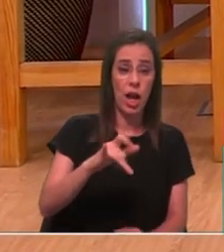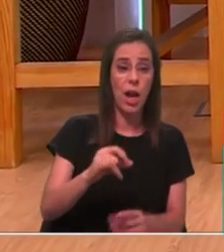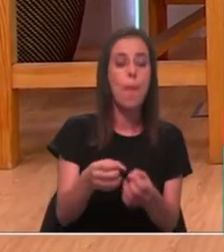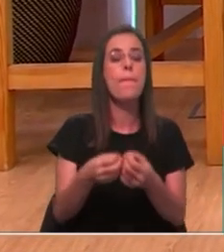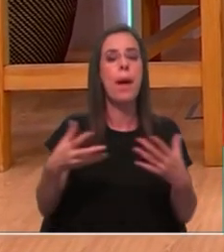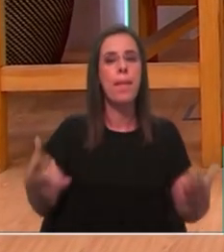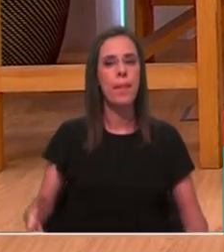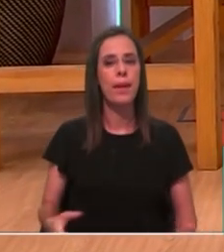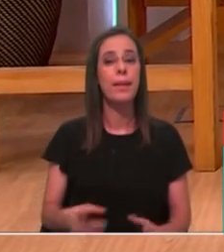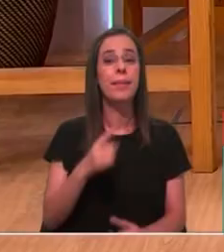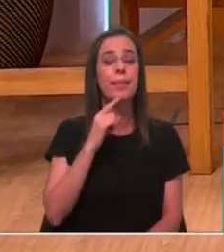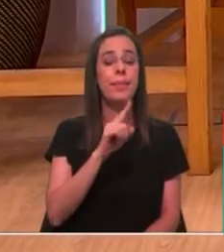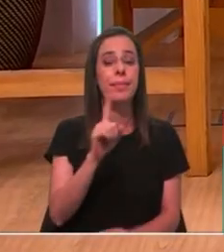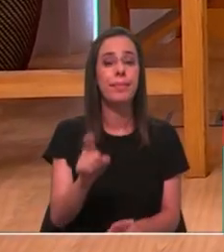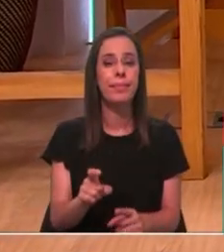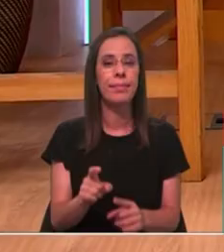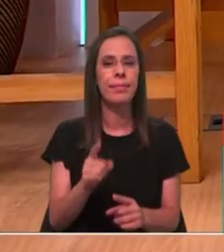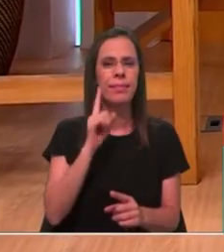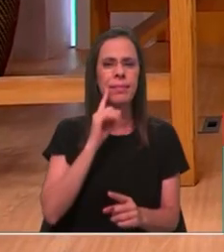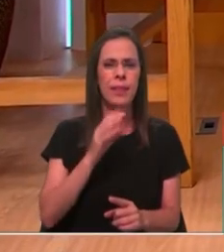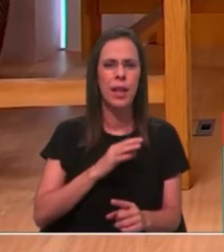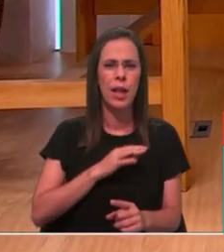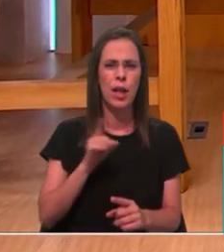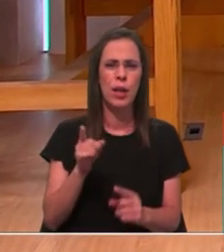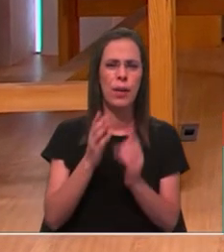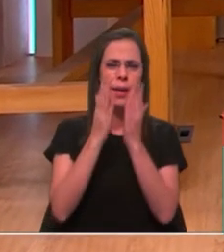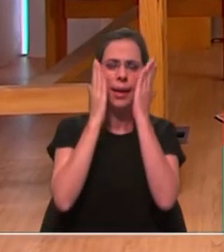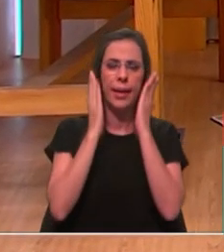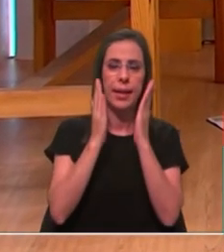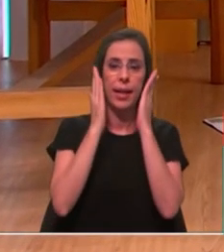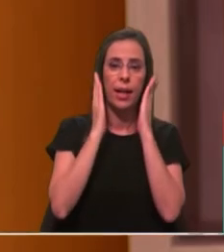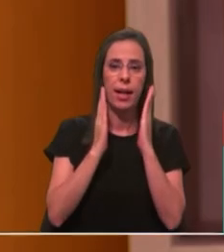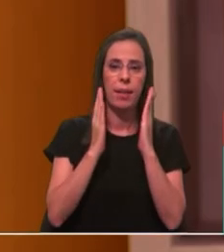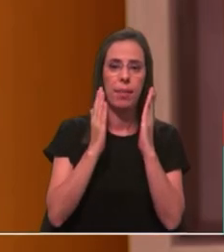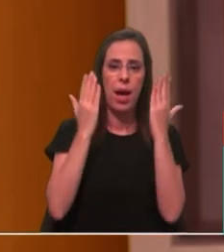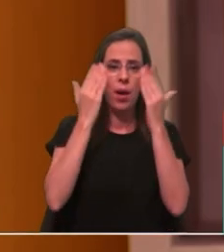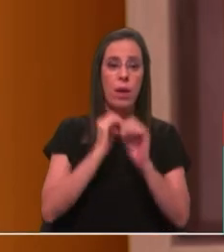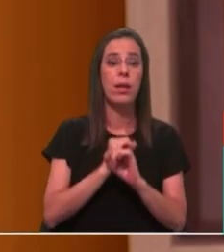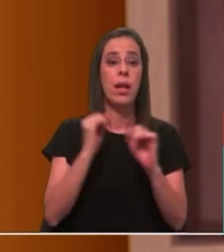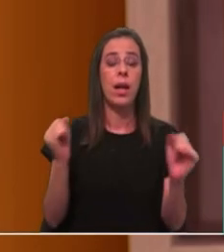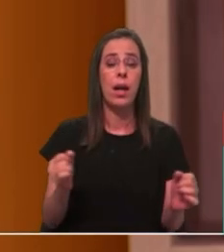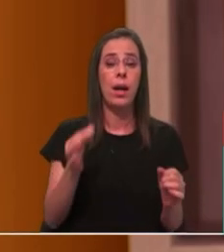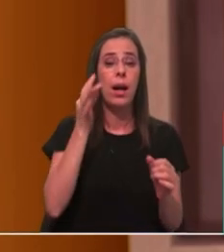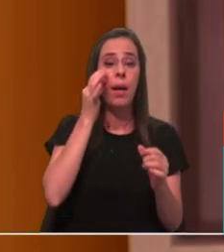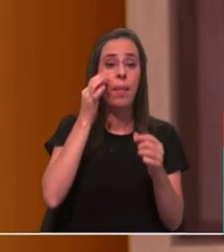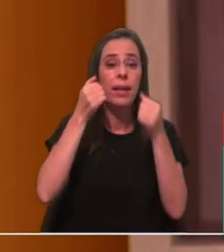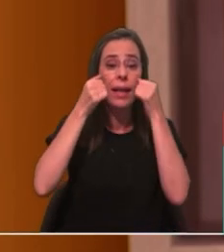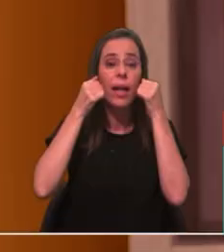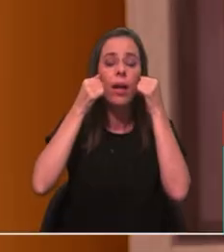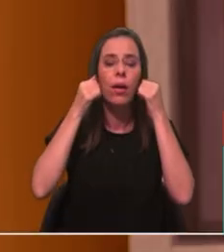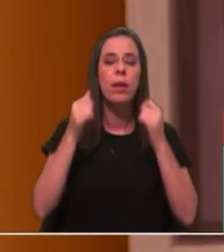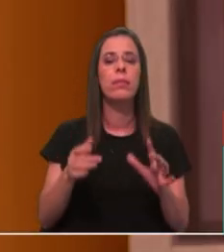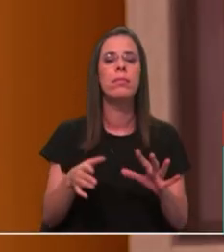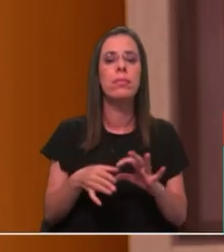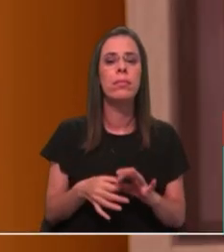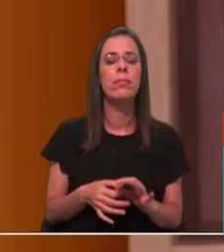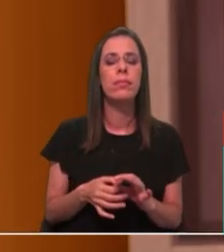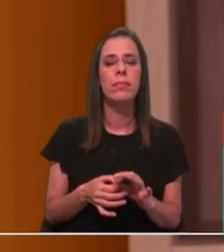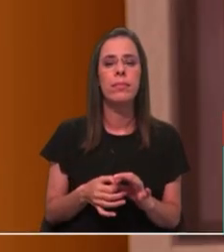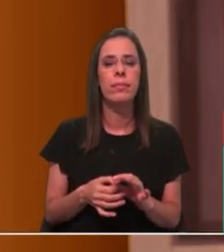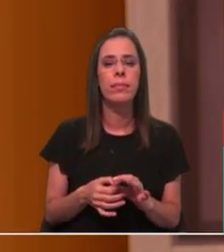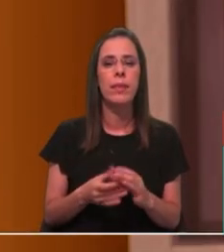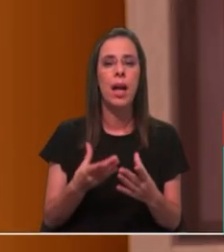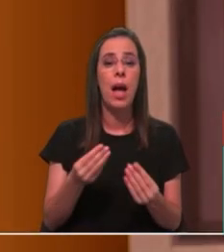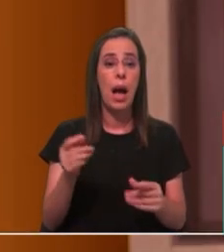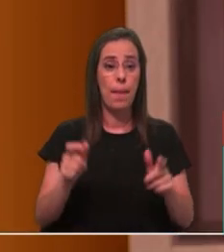de encontro a esta questão de quando a senhora coloca o creme da noite, acorda com a pele mais enrugada, tem a ver com o facto de que